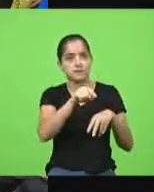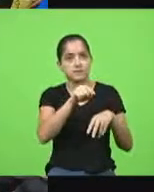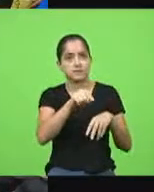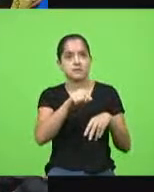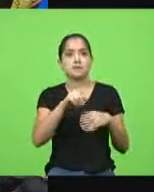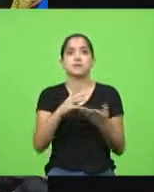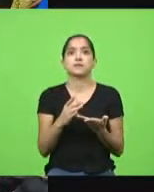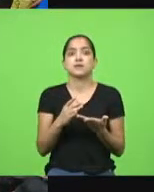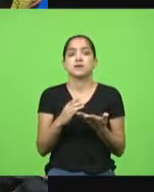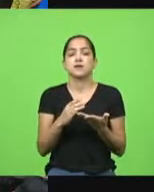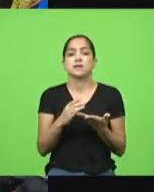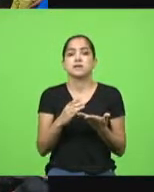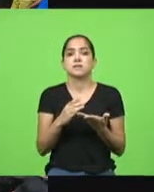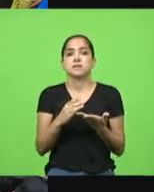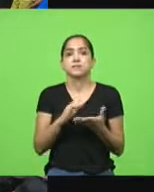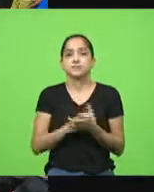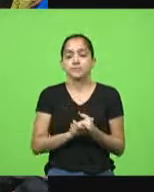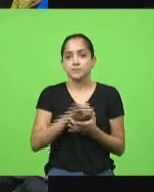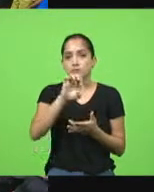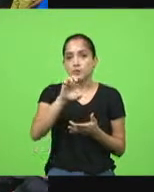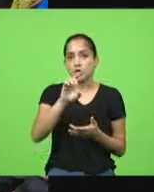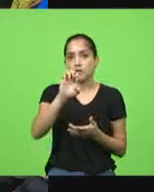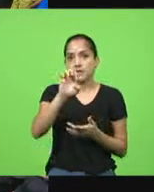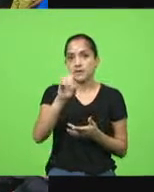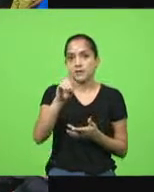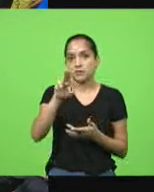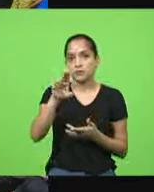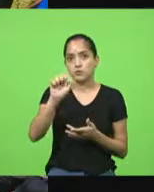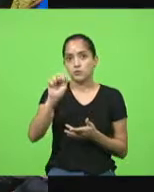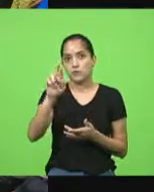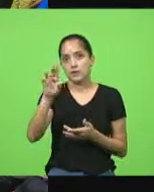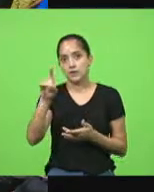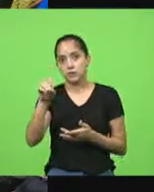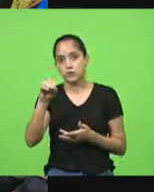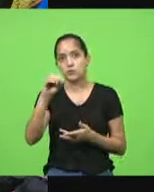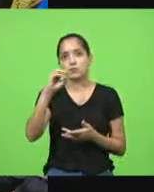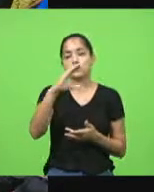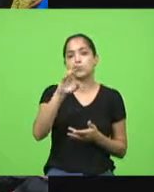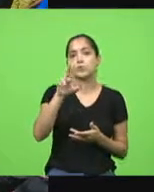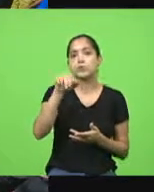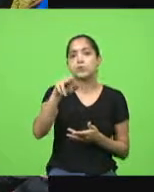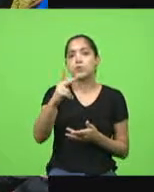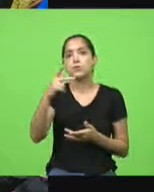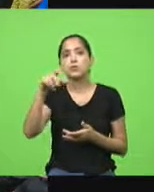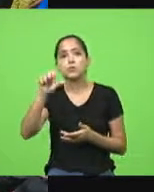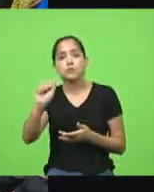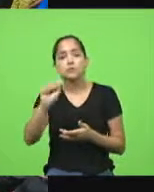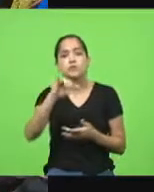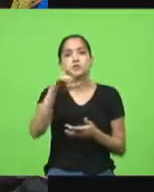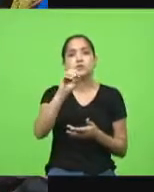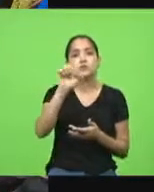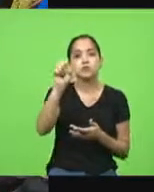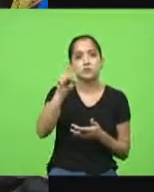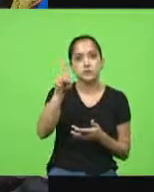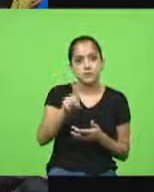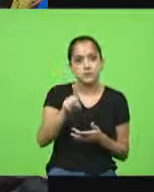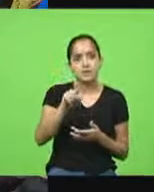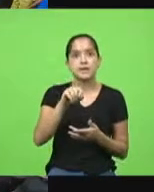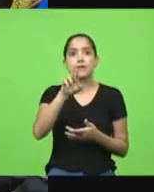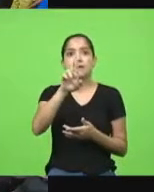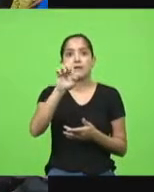Cunha atrás das grades, colocasse o Sérgio Cabral, colocasse o José Vaccari, colocasse o Renato